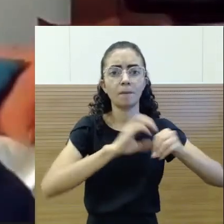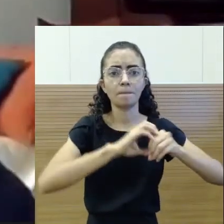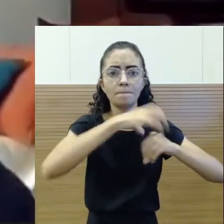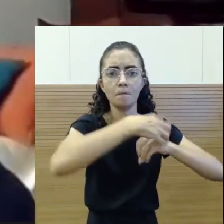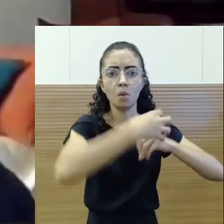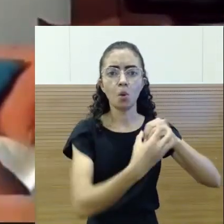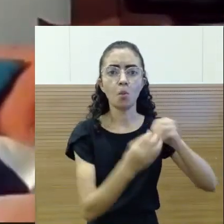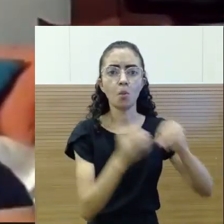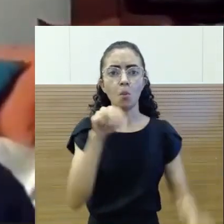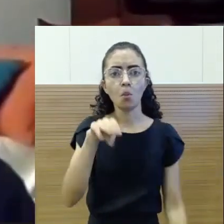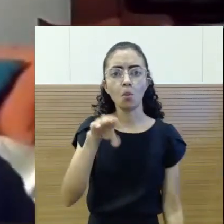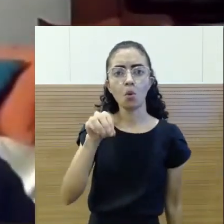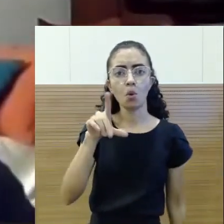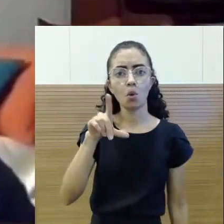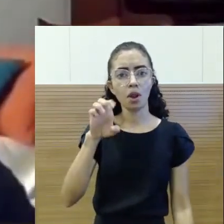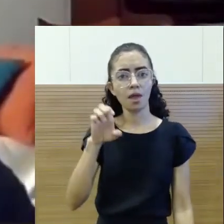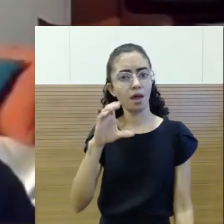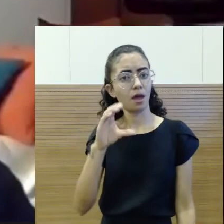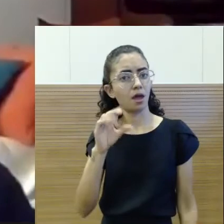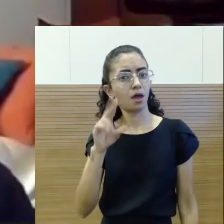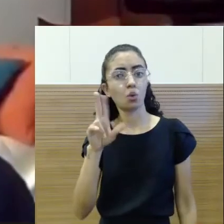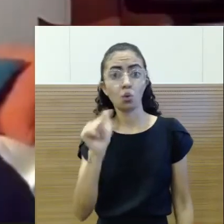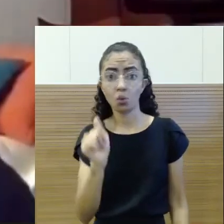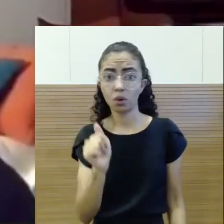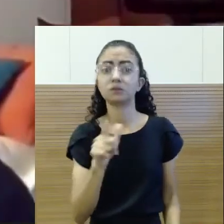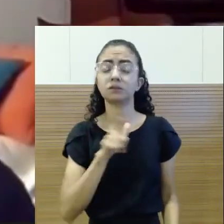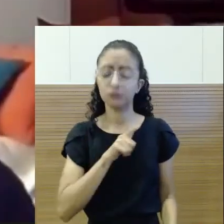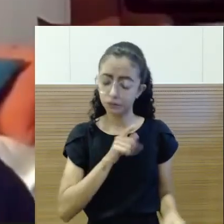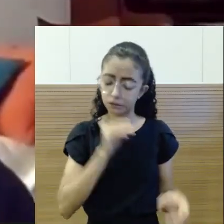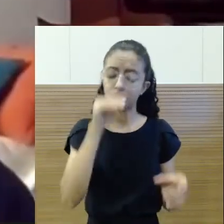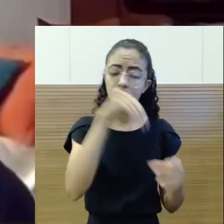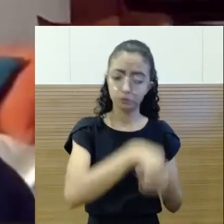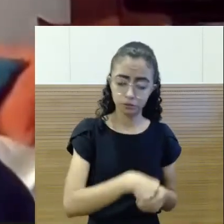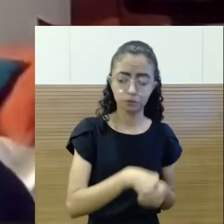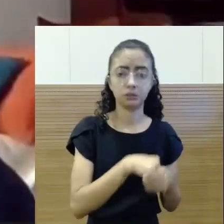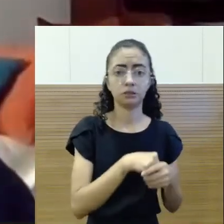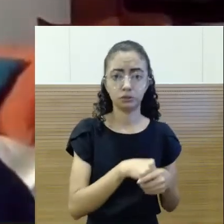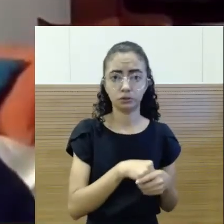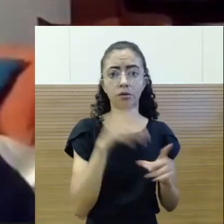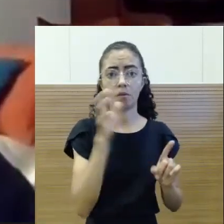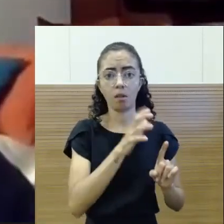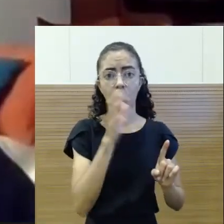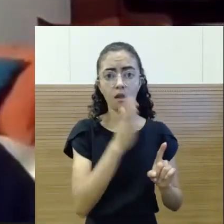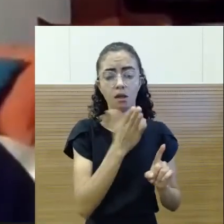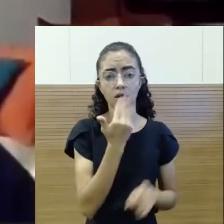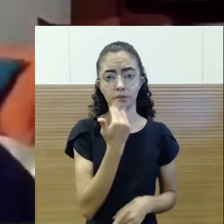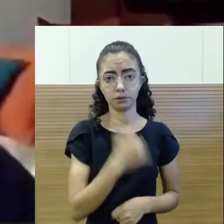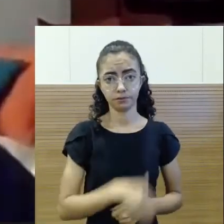como agrotóxicos e que estão presentes na nossa alimentação. Uma muito boa pergunta. Obrigado.